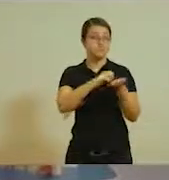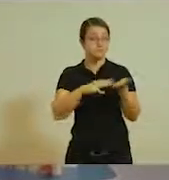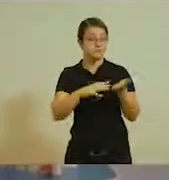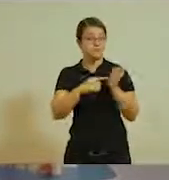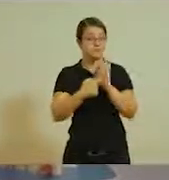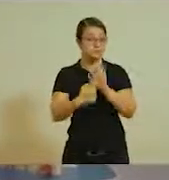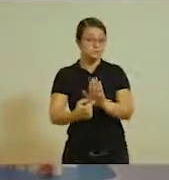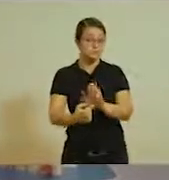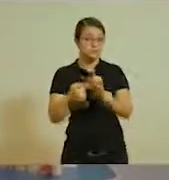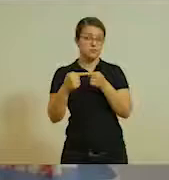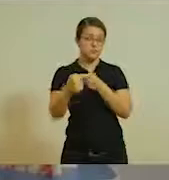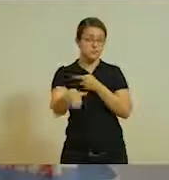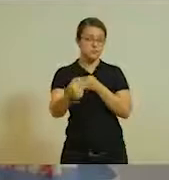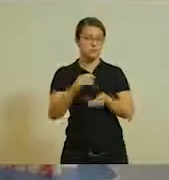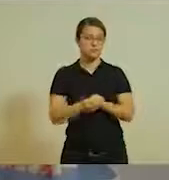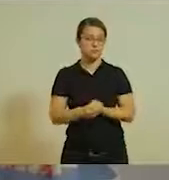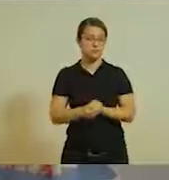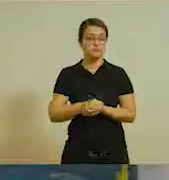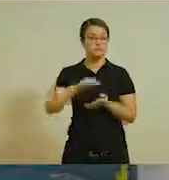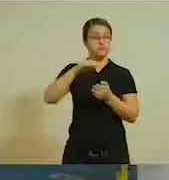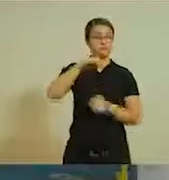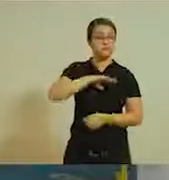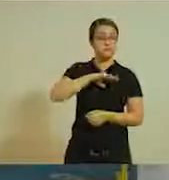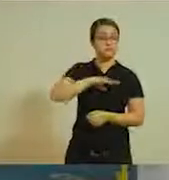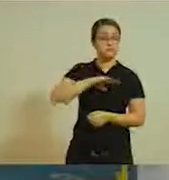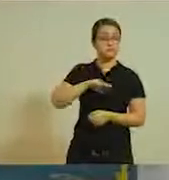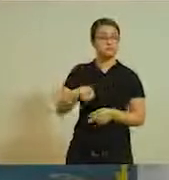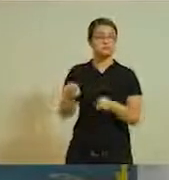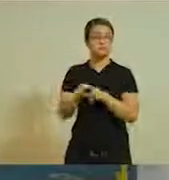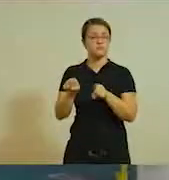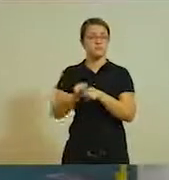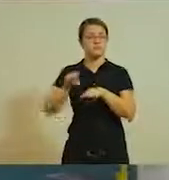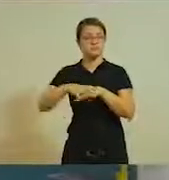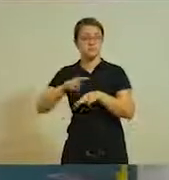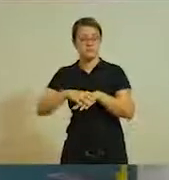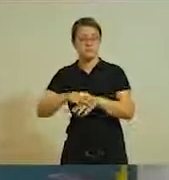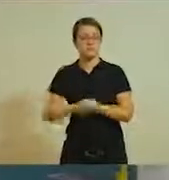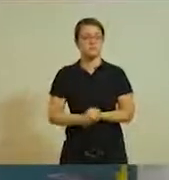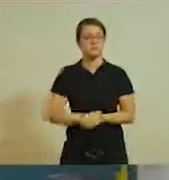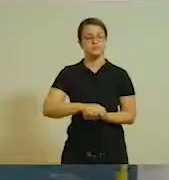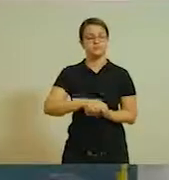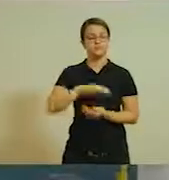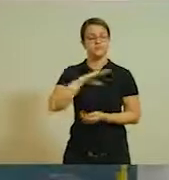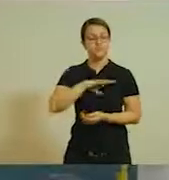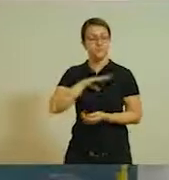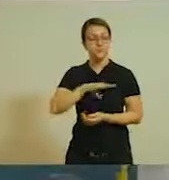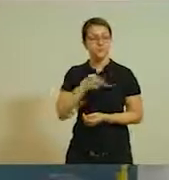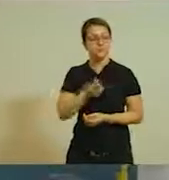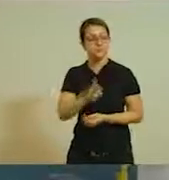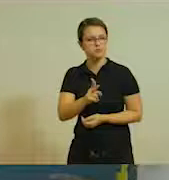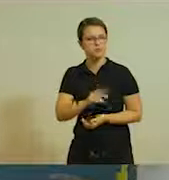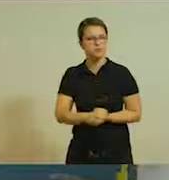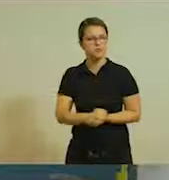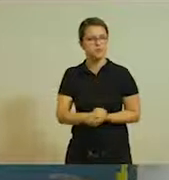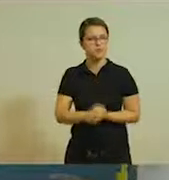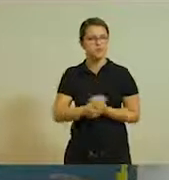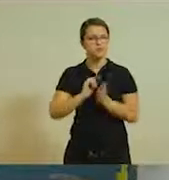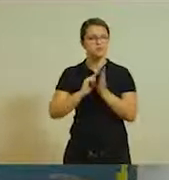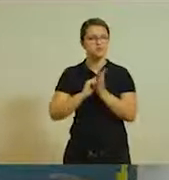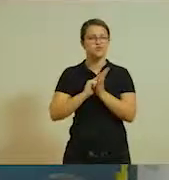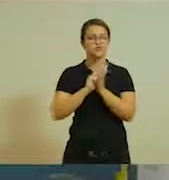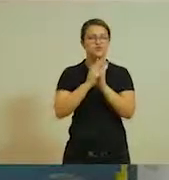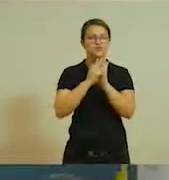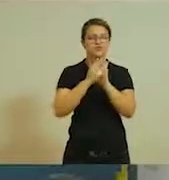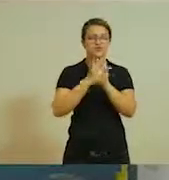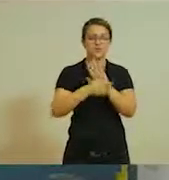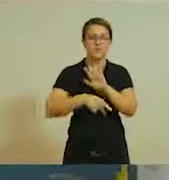As atividades que eu vou apresentar aqui essa semana são de Língua Portuguesa e Matemática. Em Língua Portuguesa, nós vamos continuar a ver o